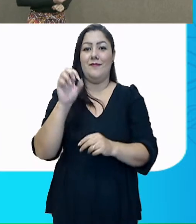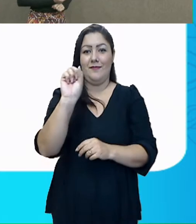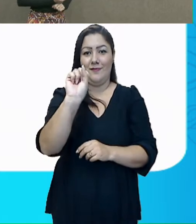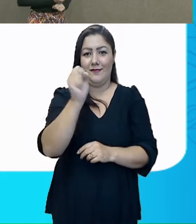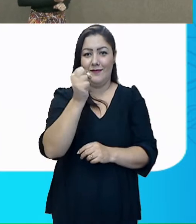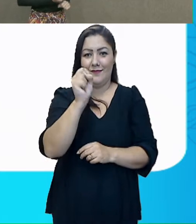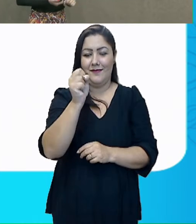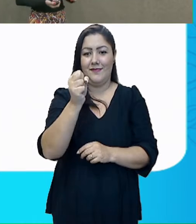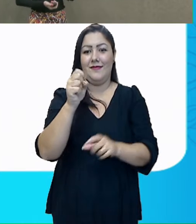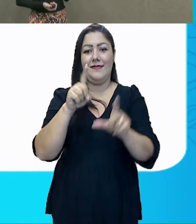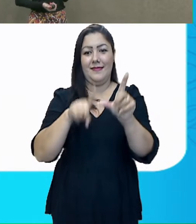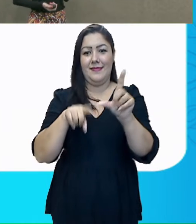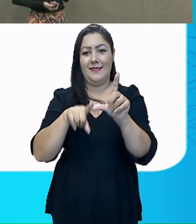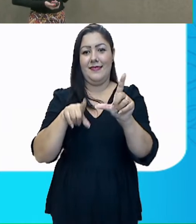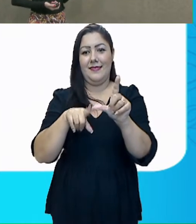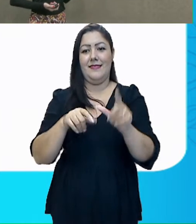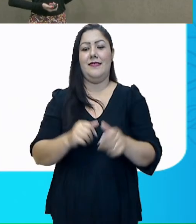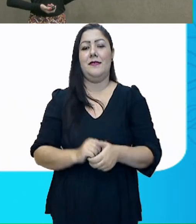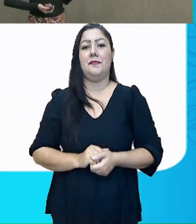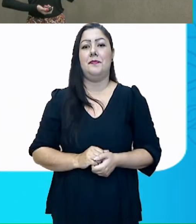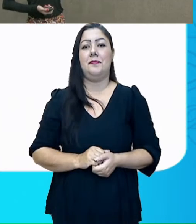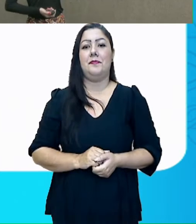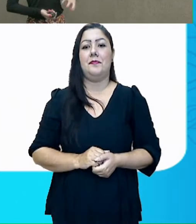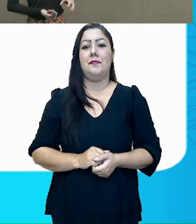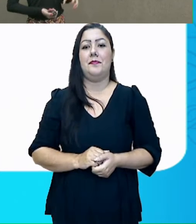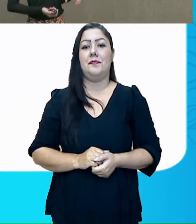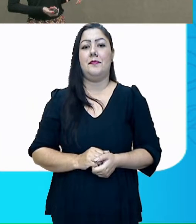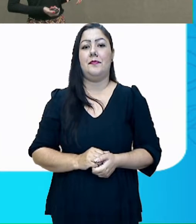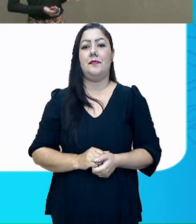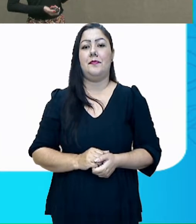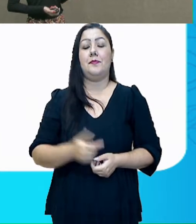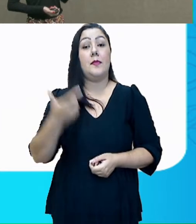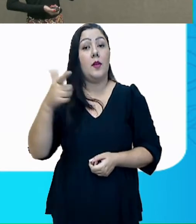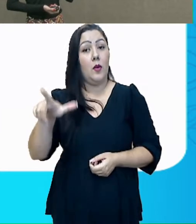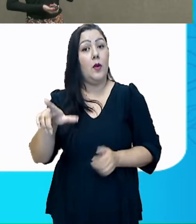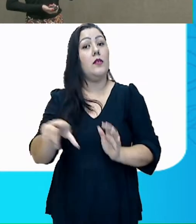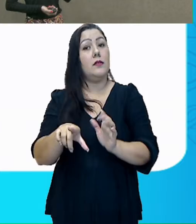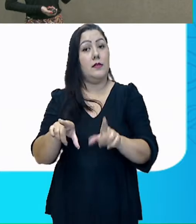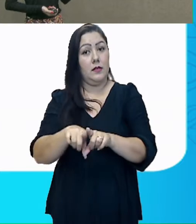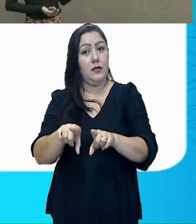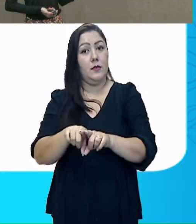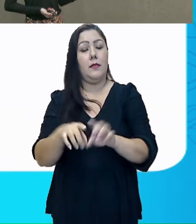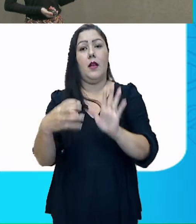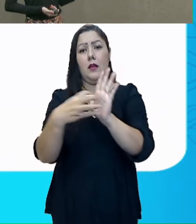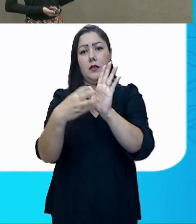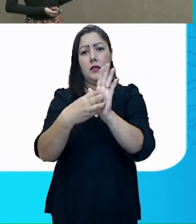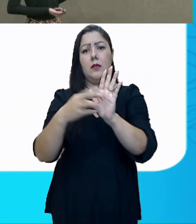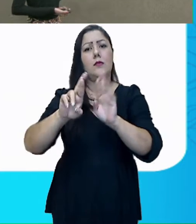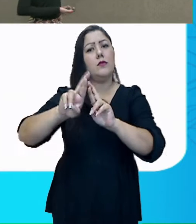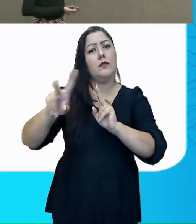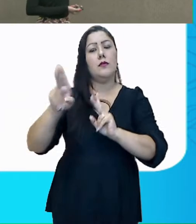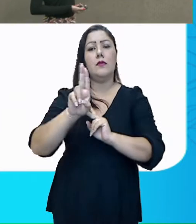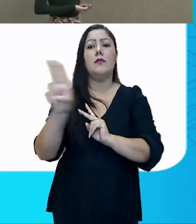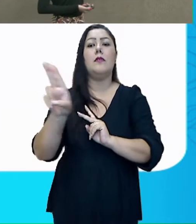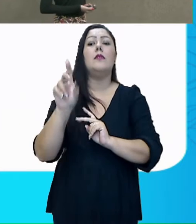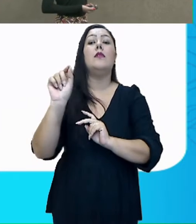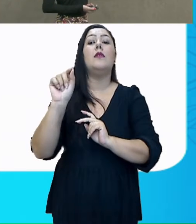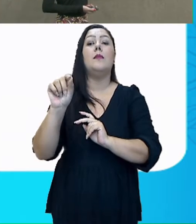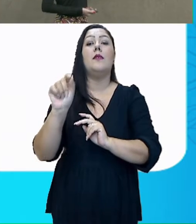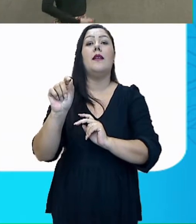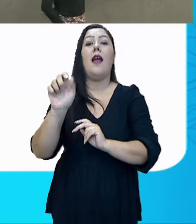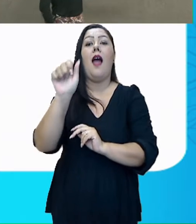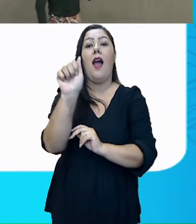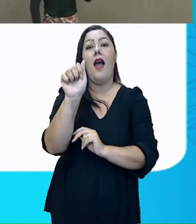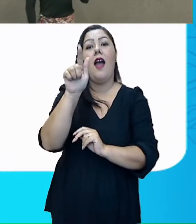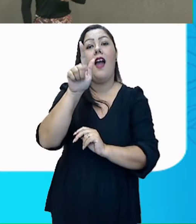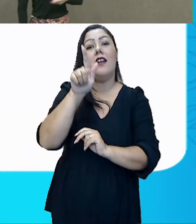Outro também que chama atenção porque o símbolo é diferente do nome.